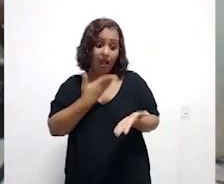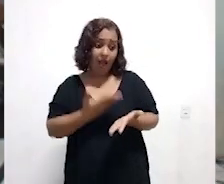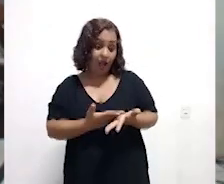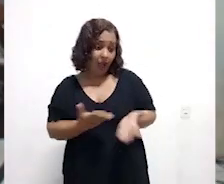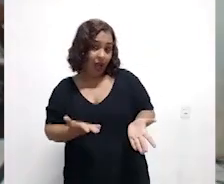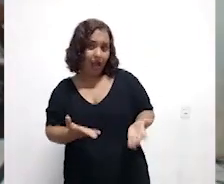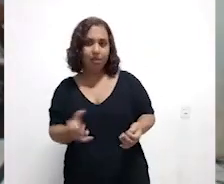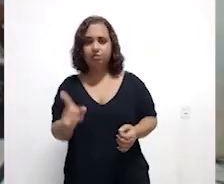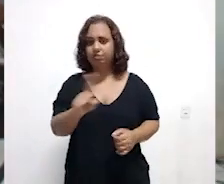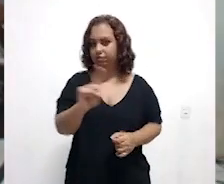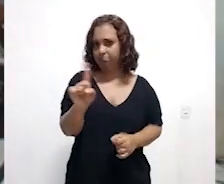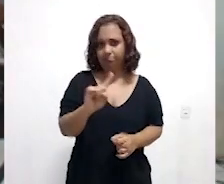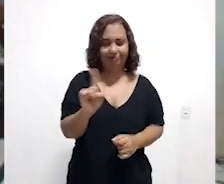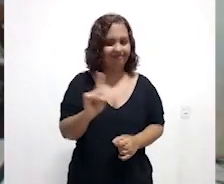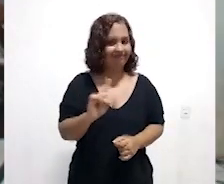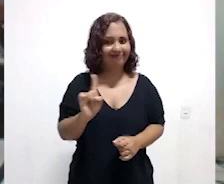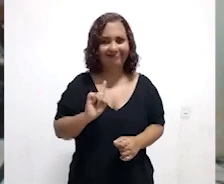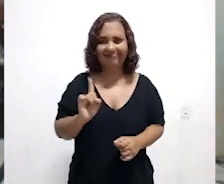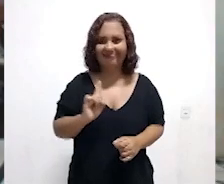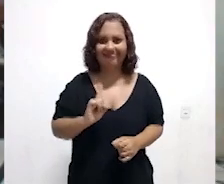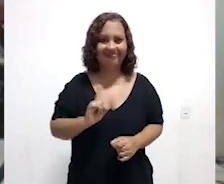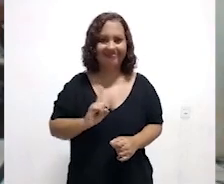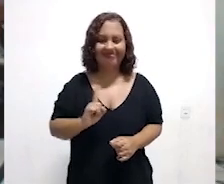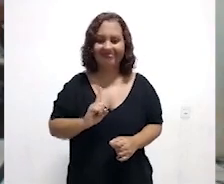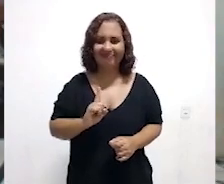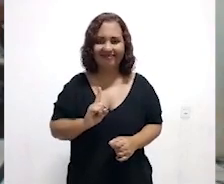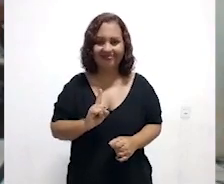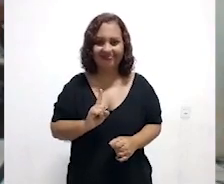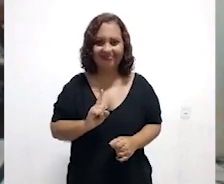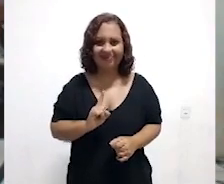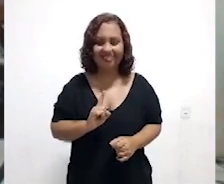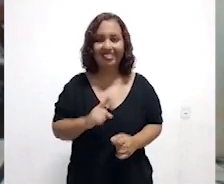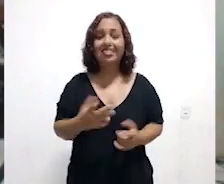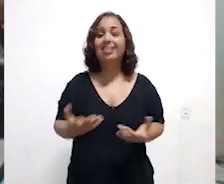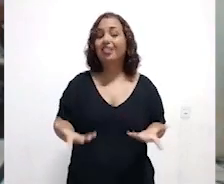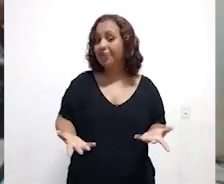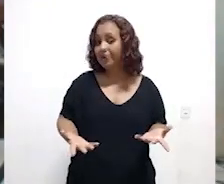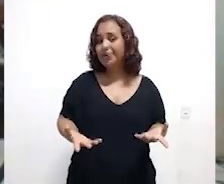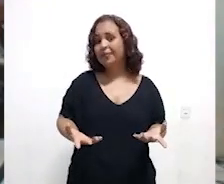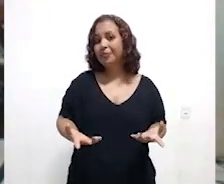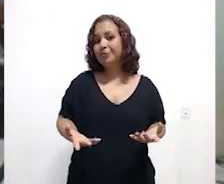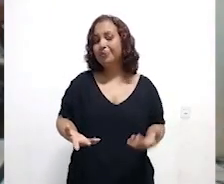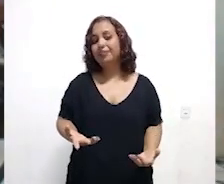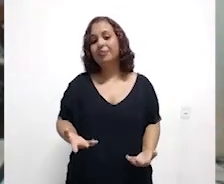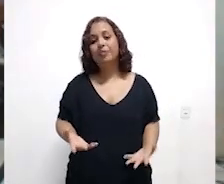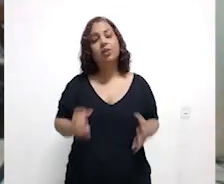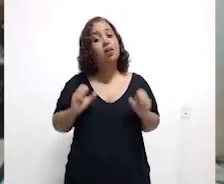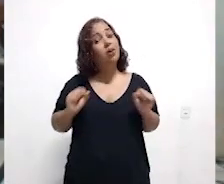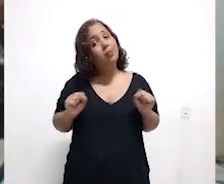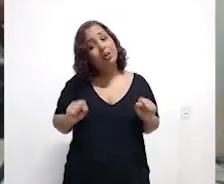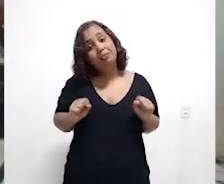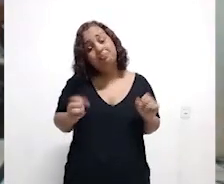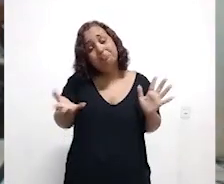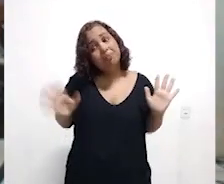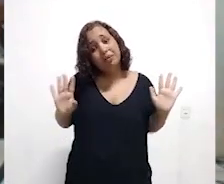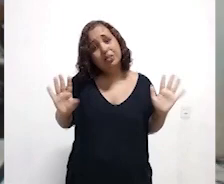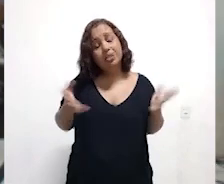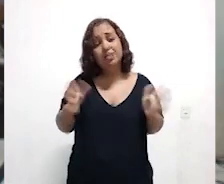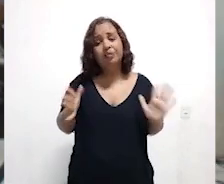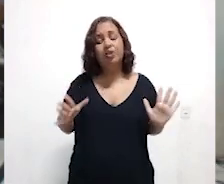Não. O que é possível, o que possivelmente